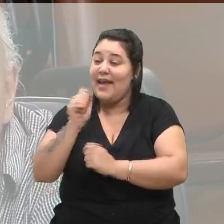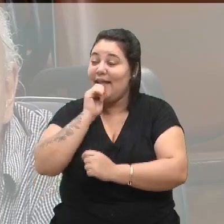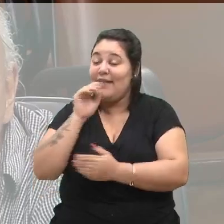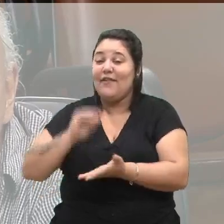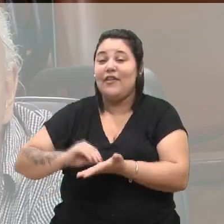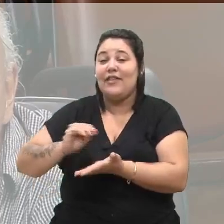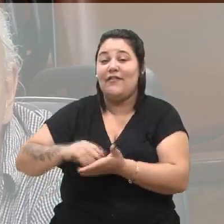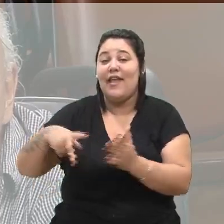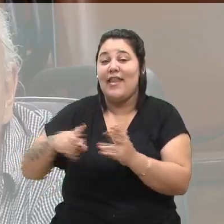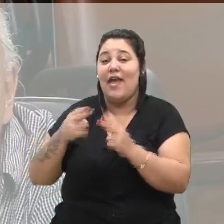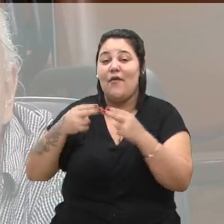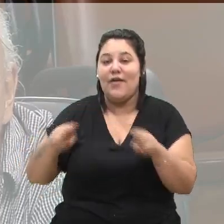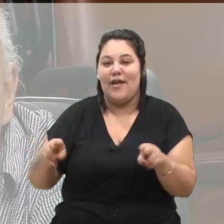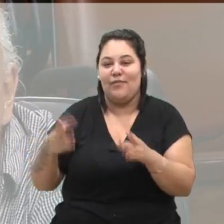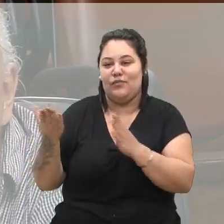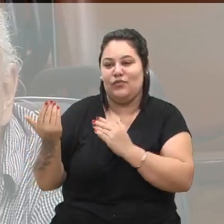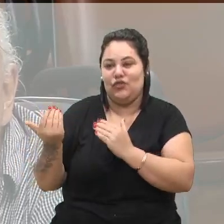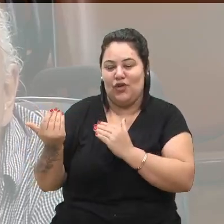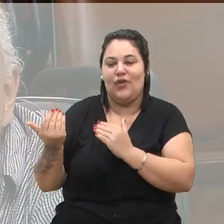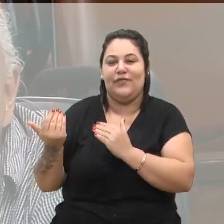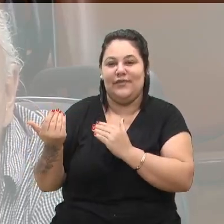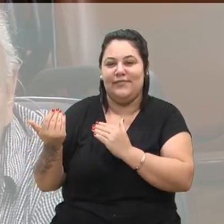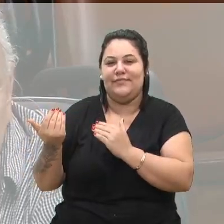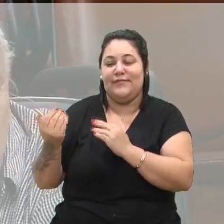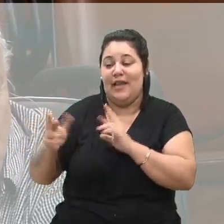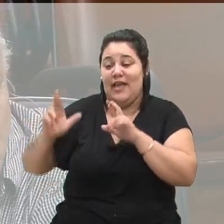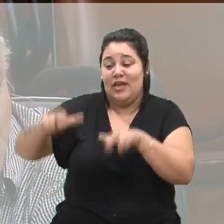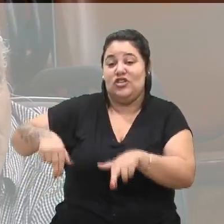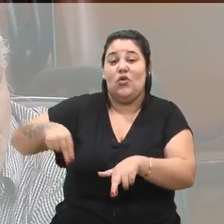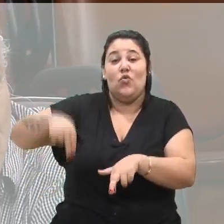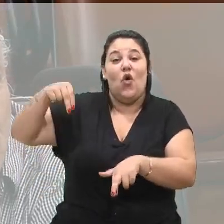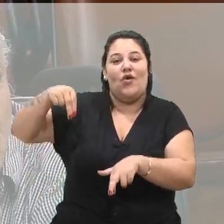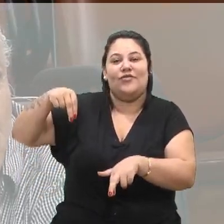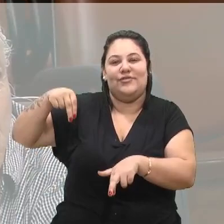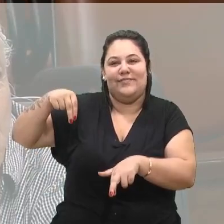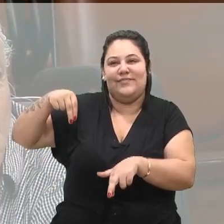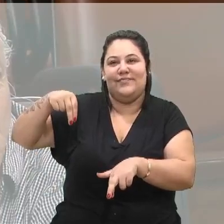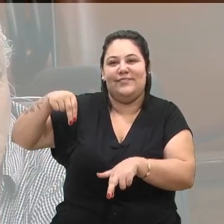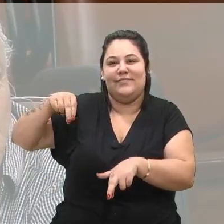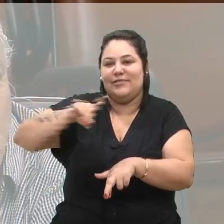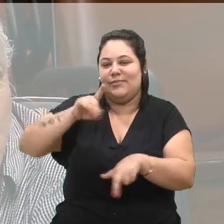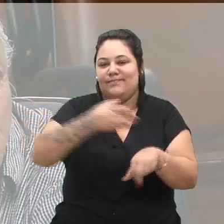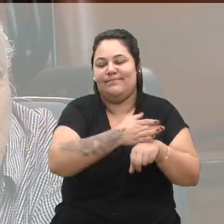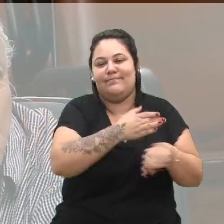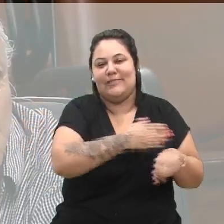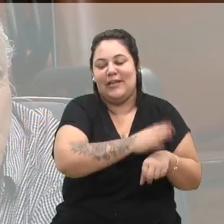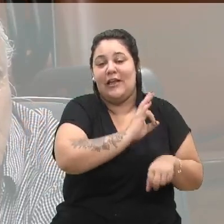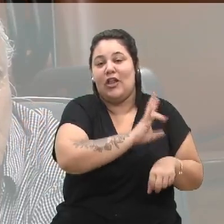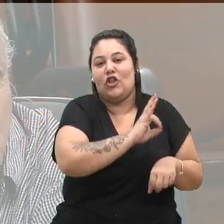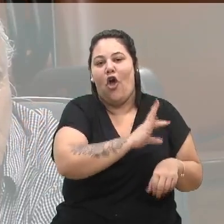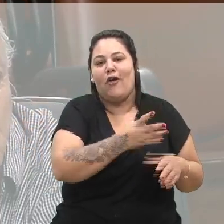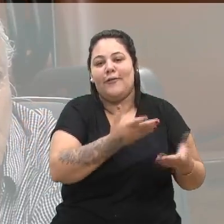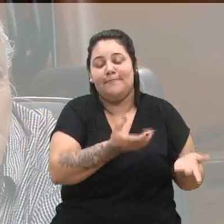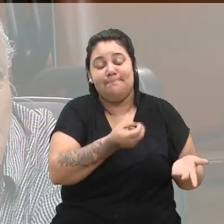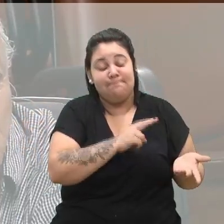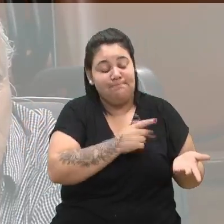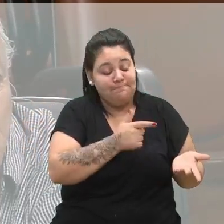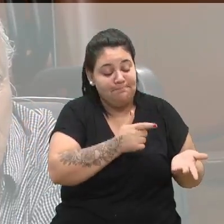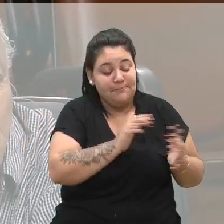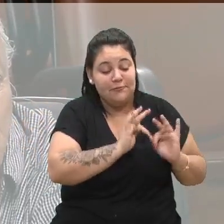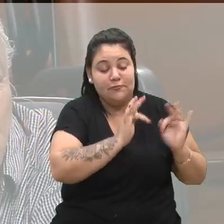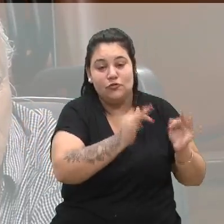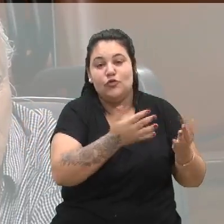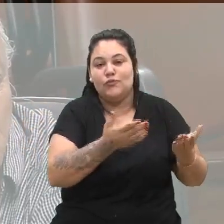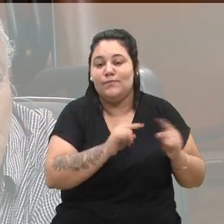para os adolescentes daquela região mais periférica da Zona Norte, não serem aliciadas para o tráfico de droga, ou não terem um futuro, mas poder